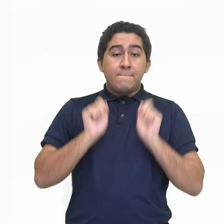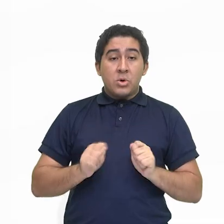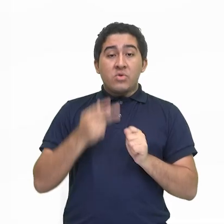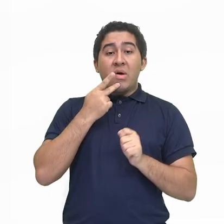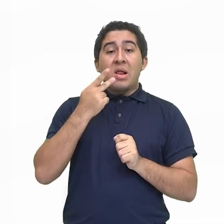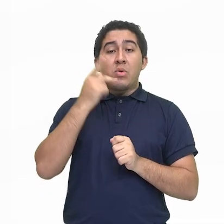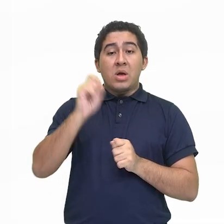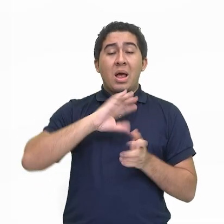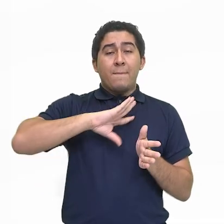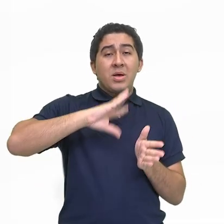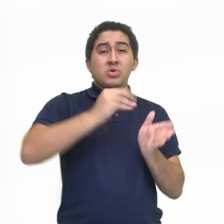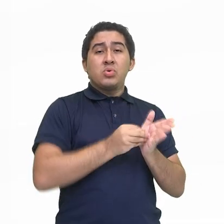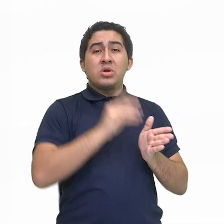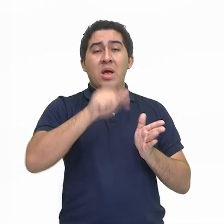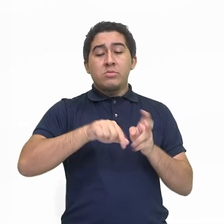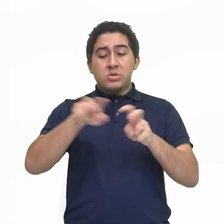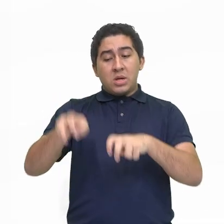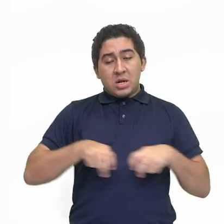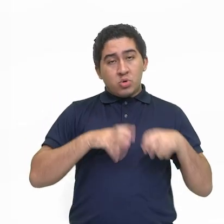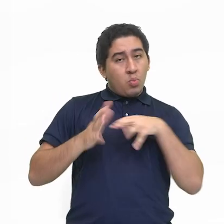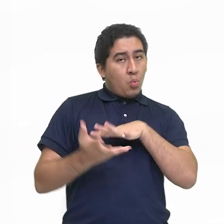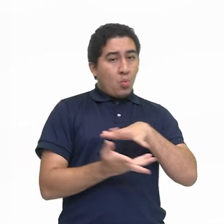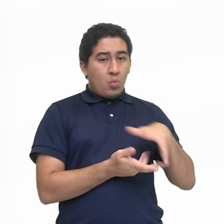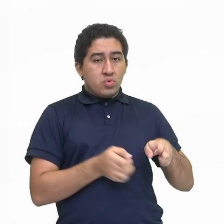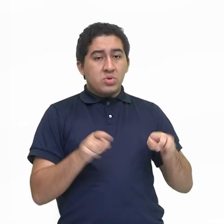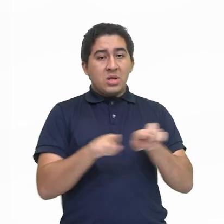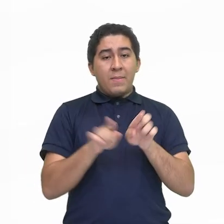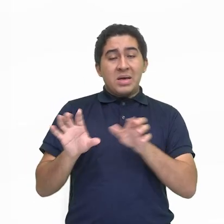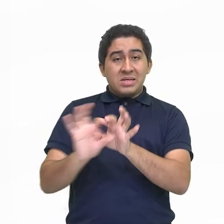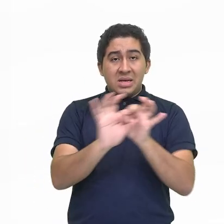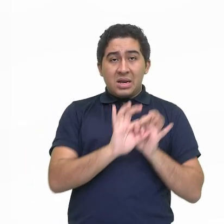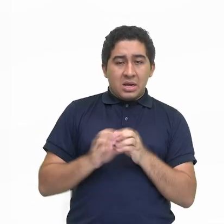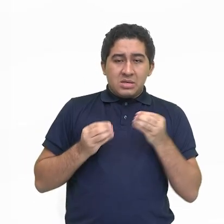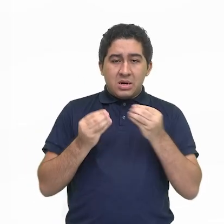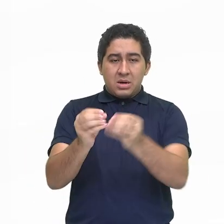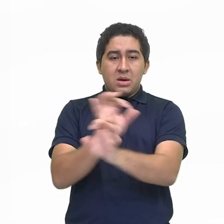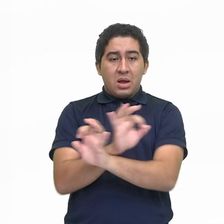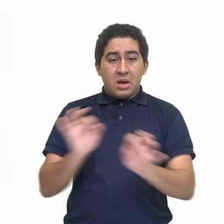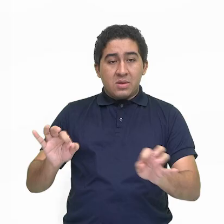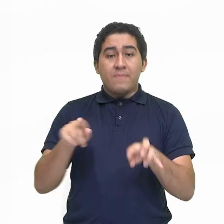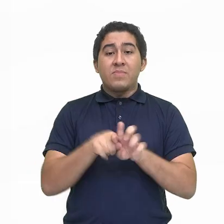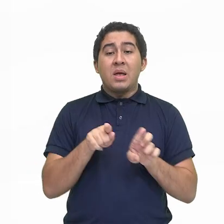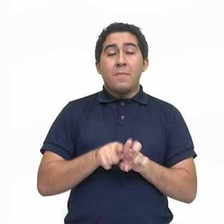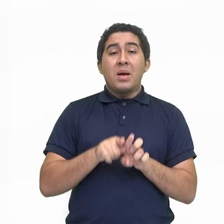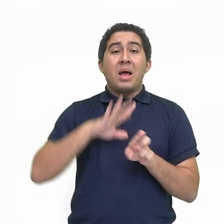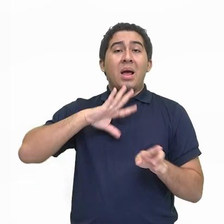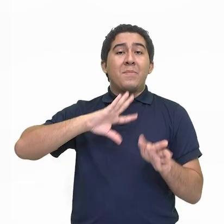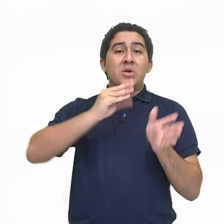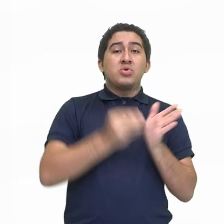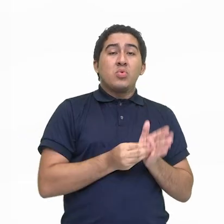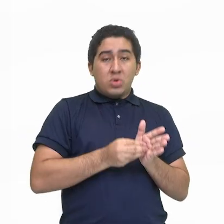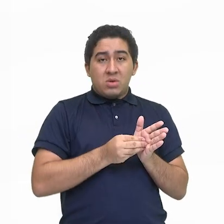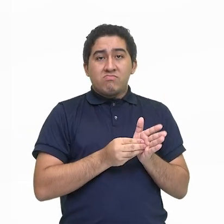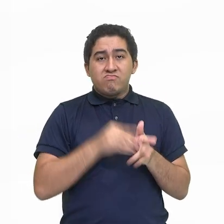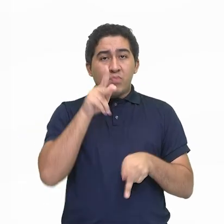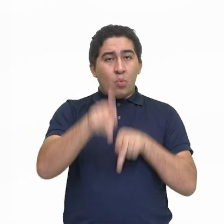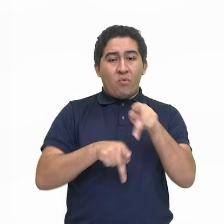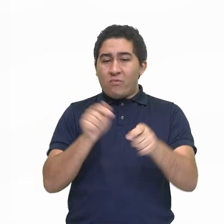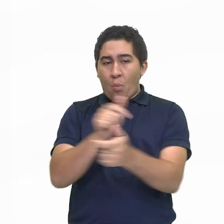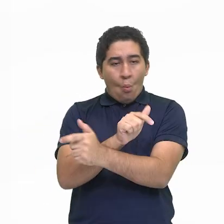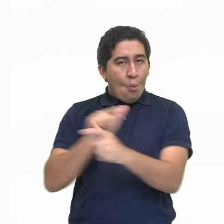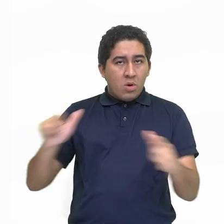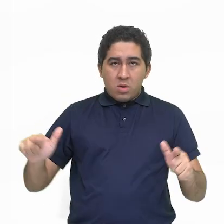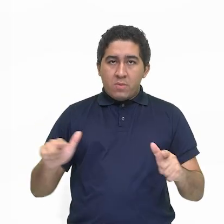citar Amazônia, o celeiro do mundo, e integrar para não integrar, como eu falei para vocês, e a Amazônia, um grande vazio